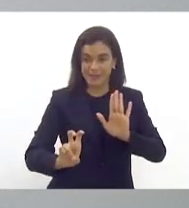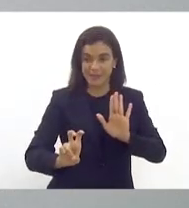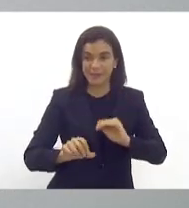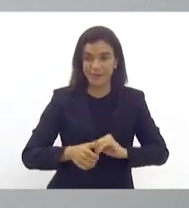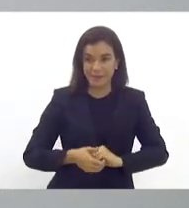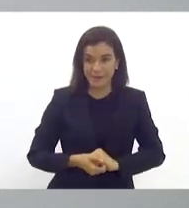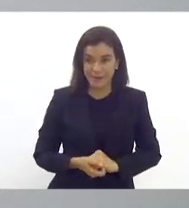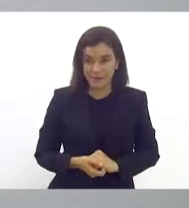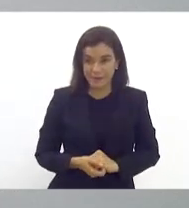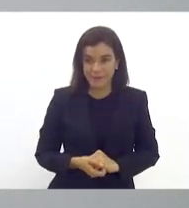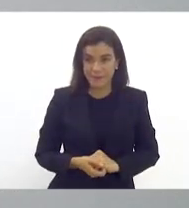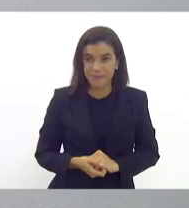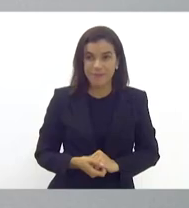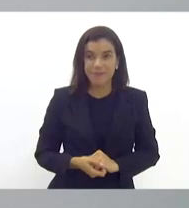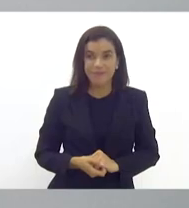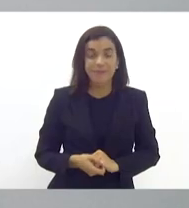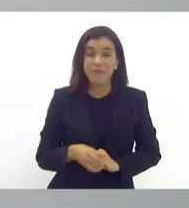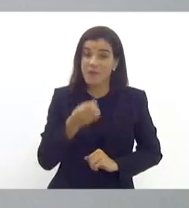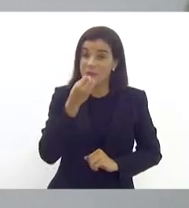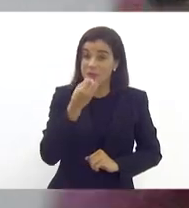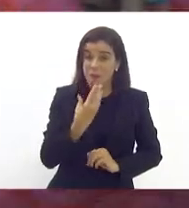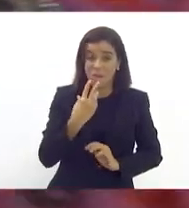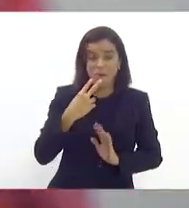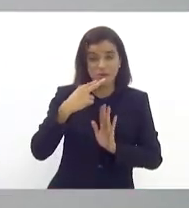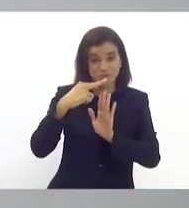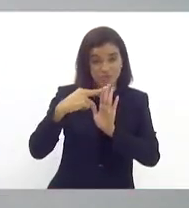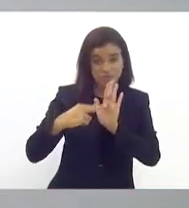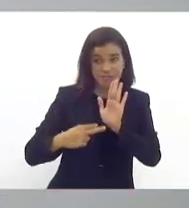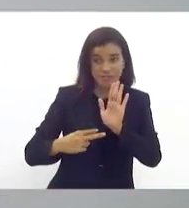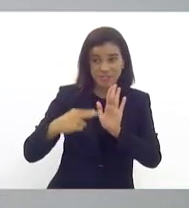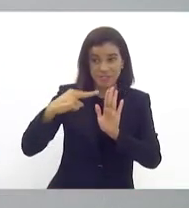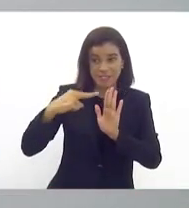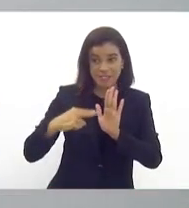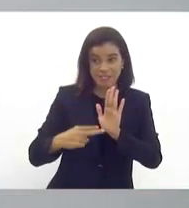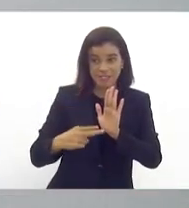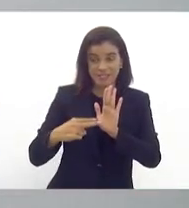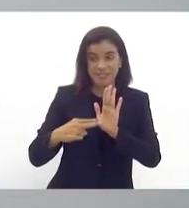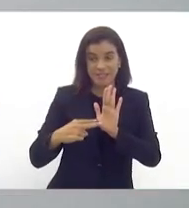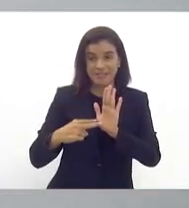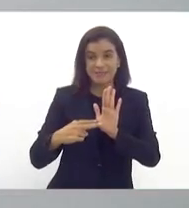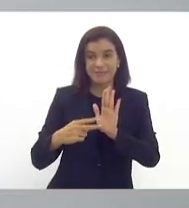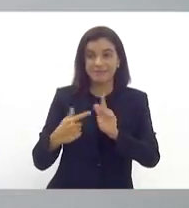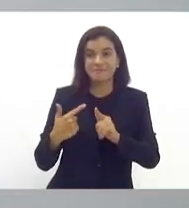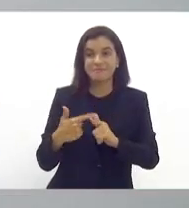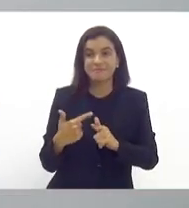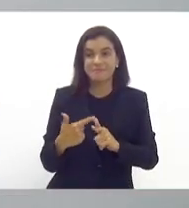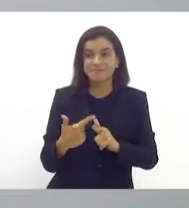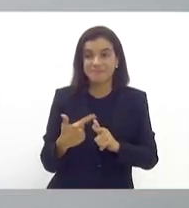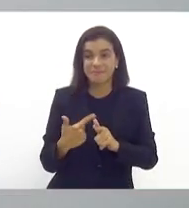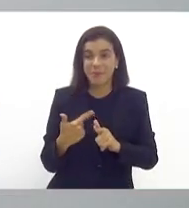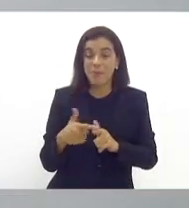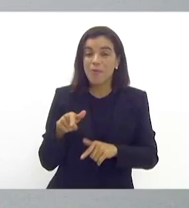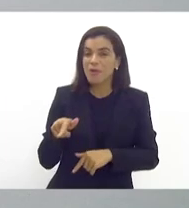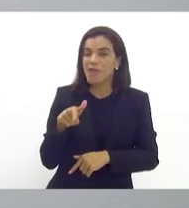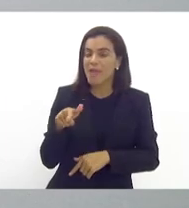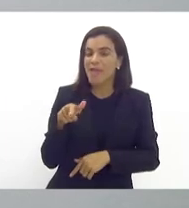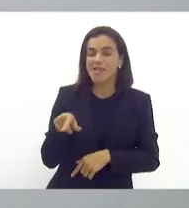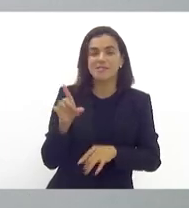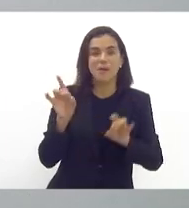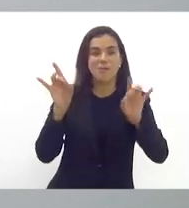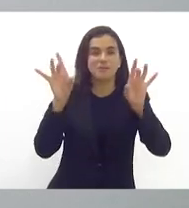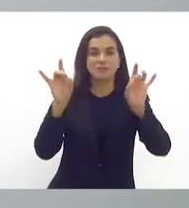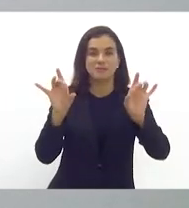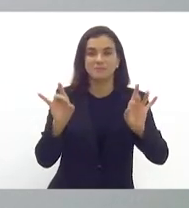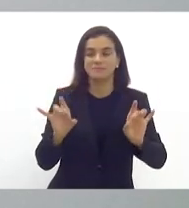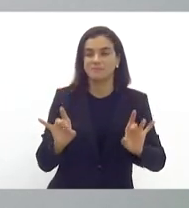engano e vale a pena a gente olhar esse parágrafo Zinho aqui porque eu acho que essa é a cereja do bolo né